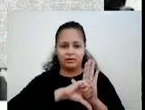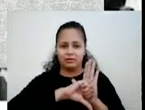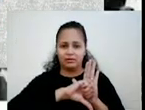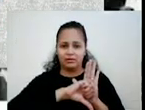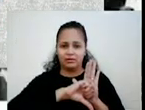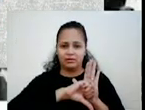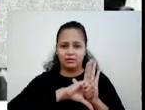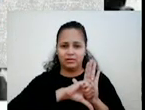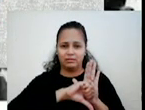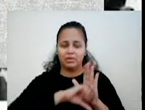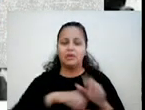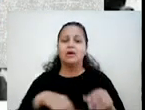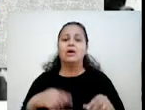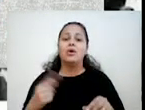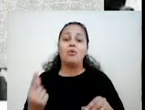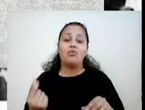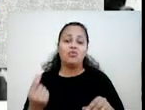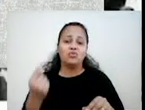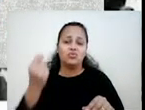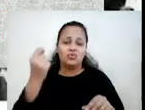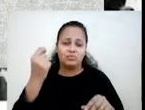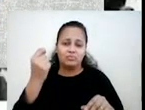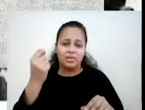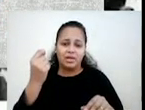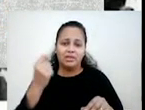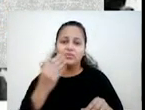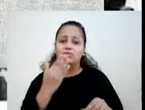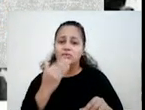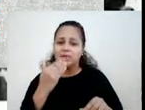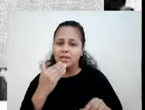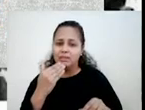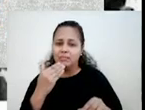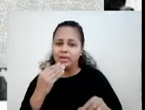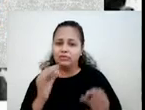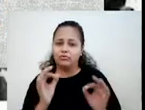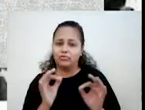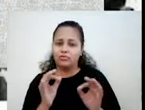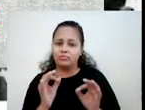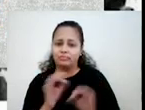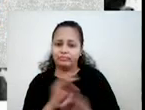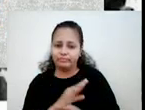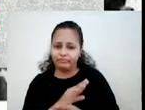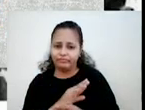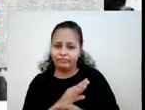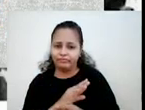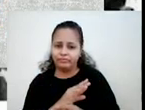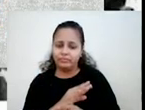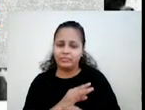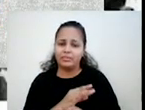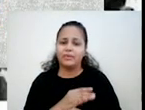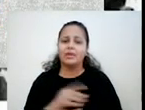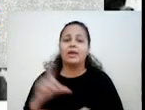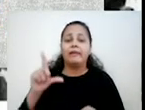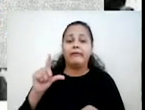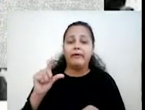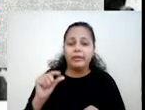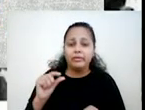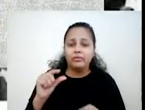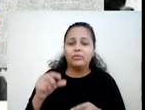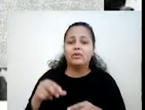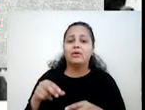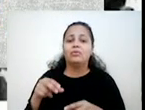trabalhadores, congelamento dos preços dos alimentos, redução de 50% nos preços dos aluguéis.